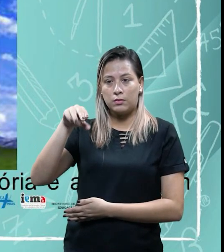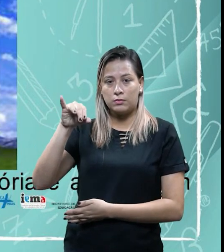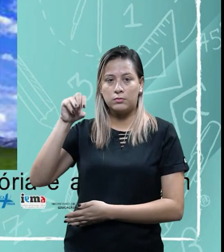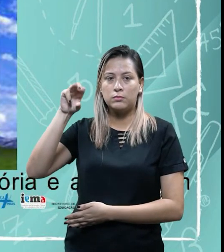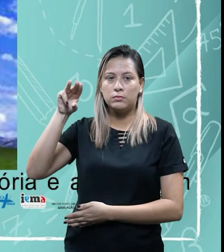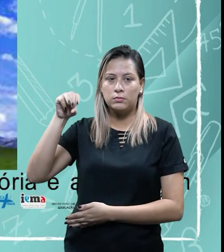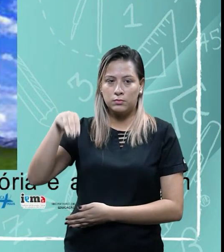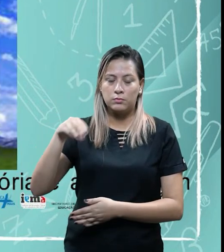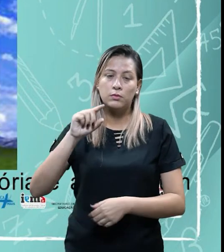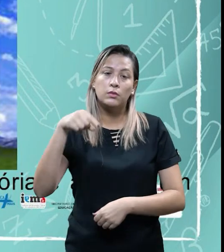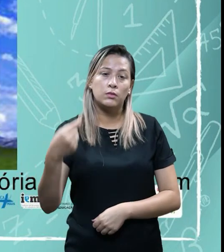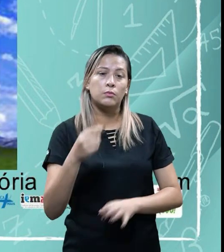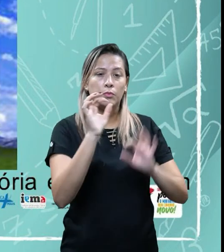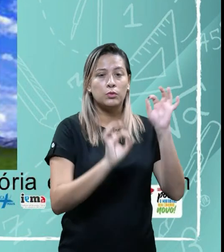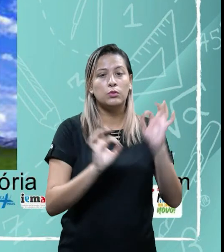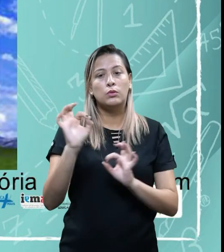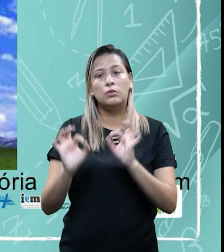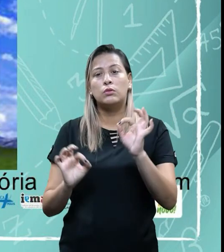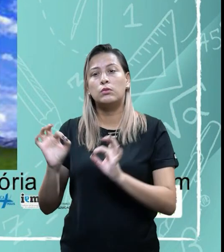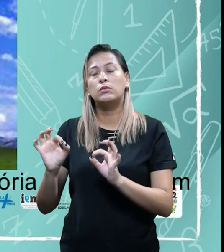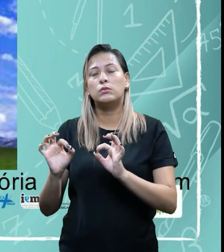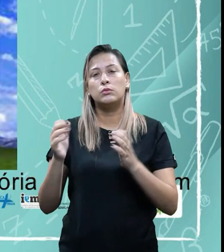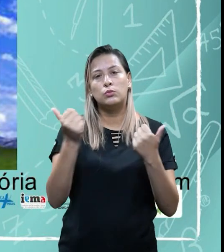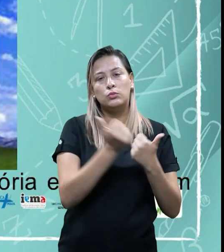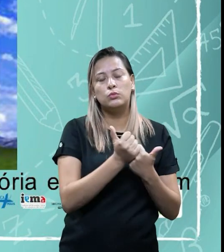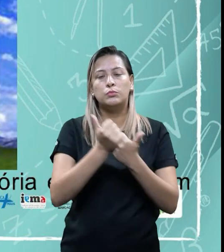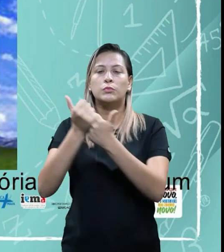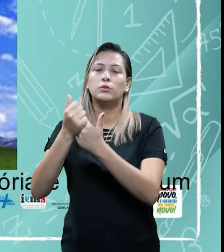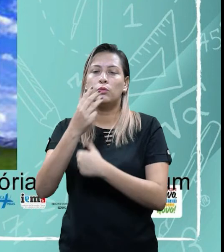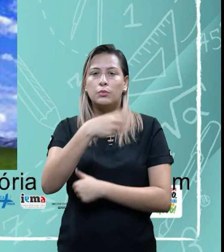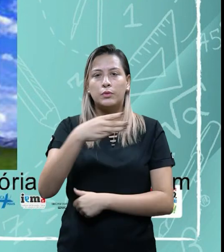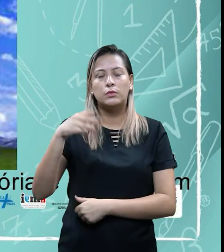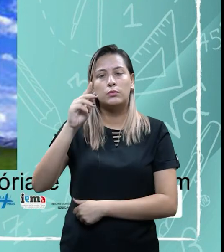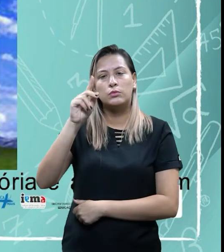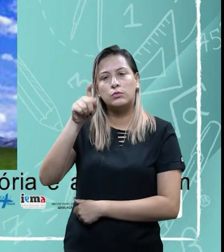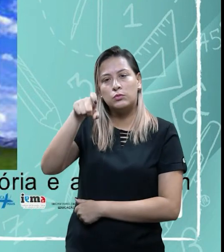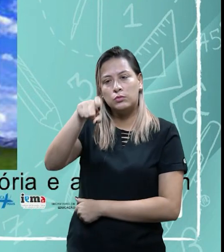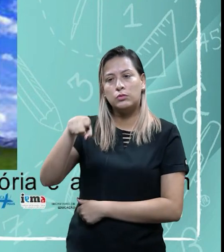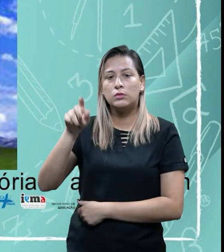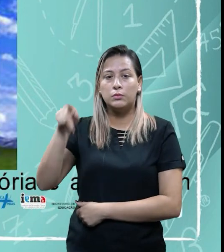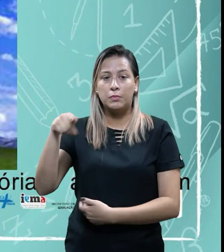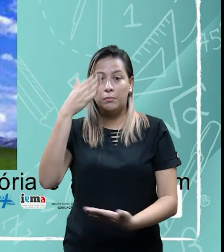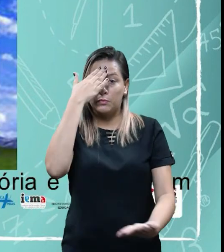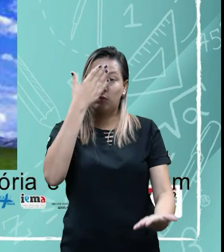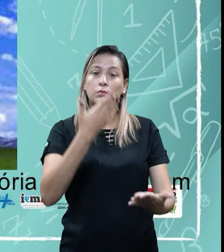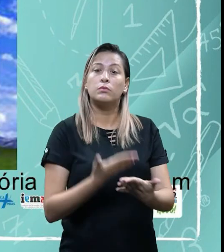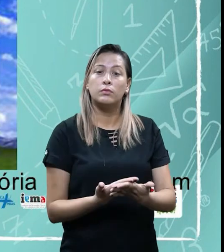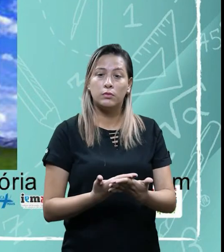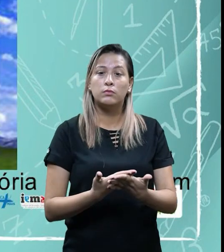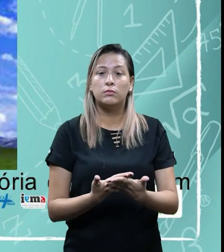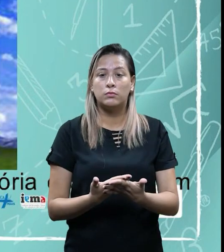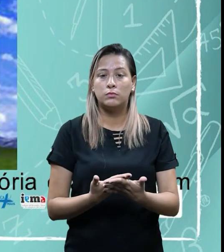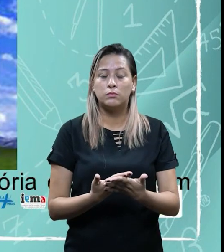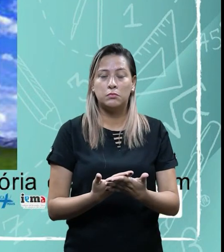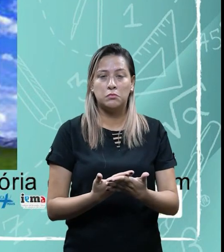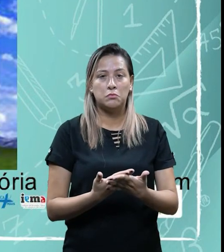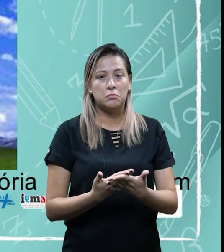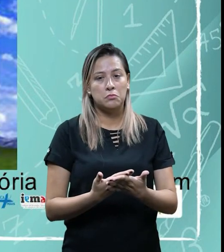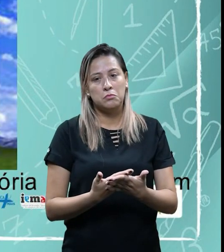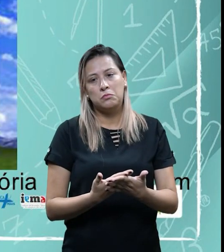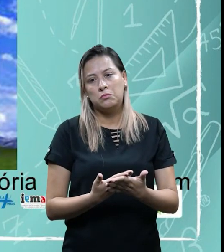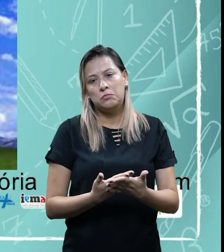ano depois foi substituído pelo Windows XP, uma versão extremamente confiável para as mais